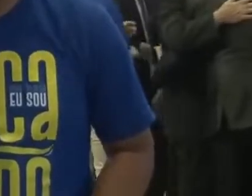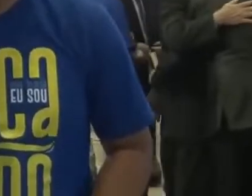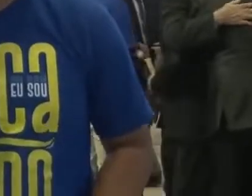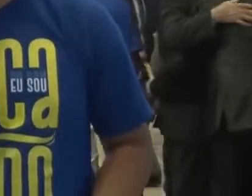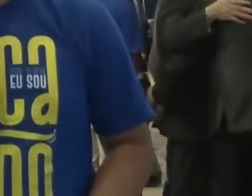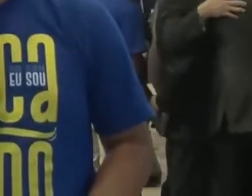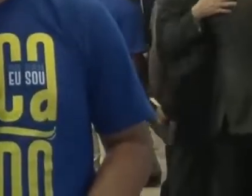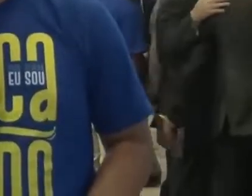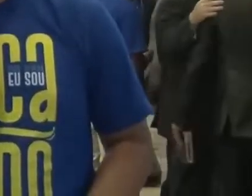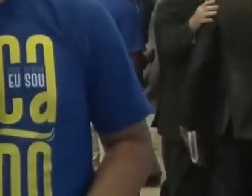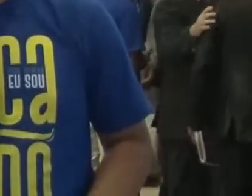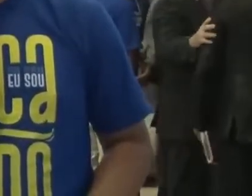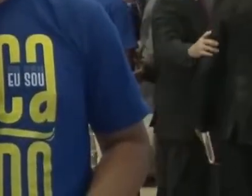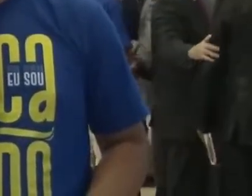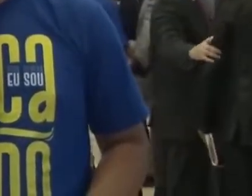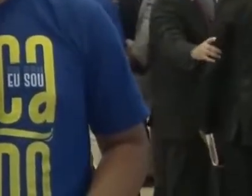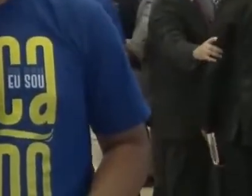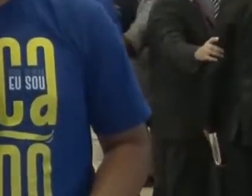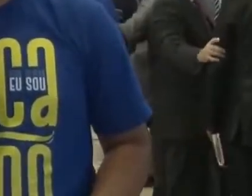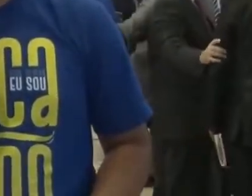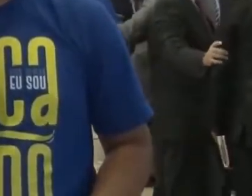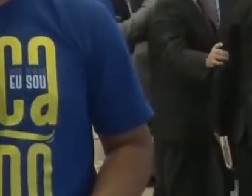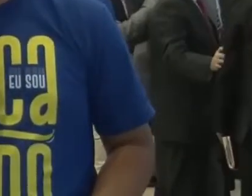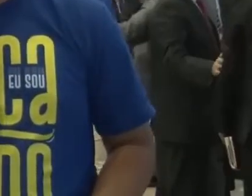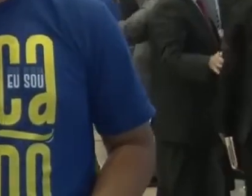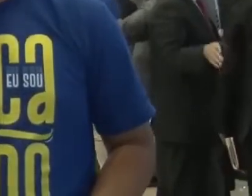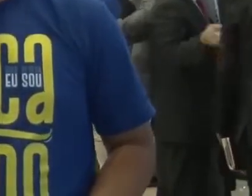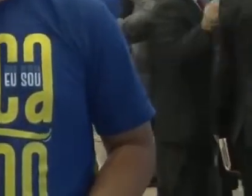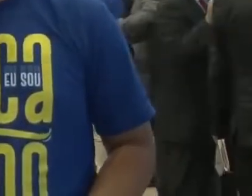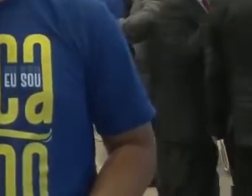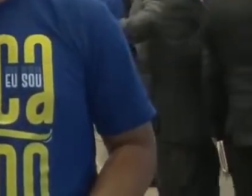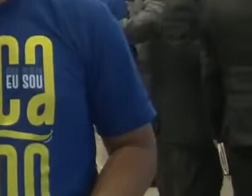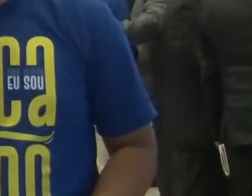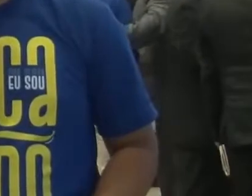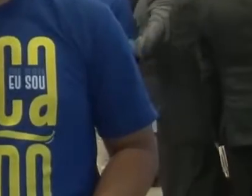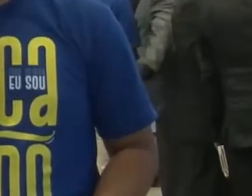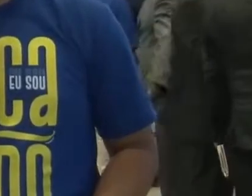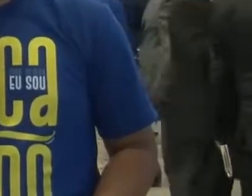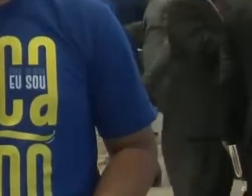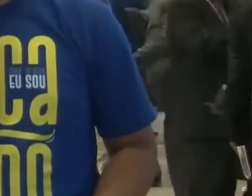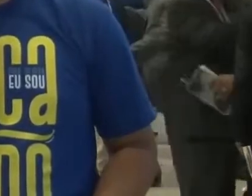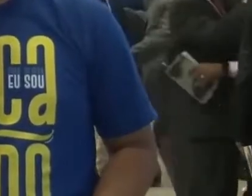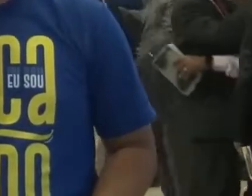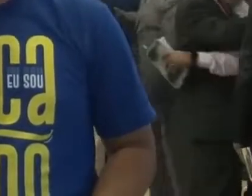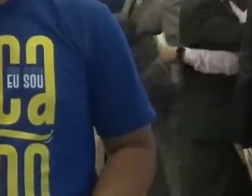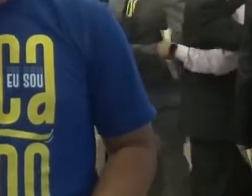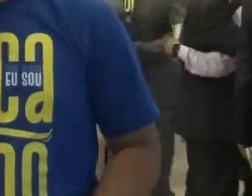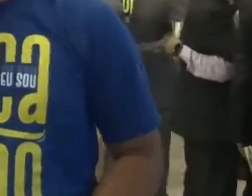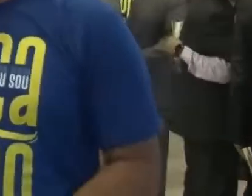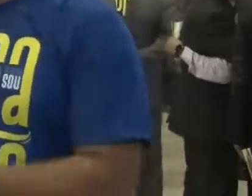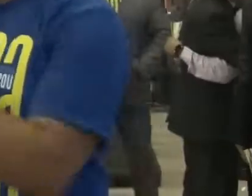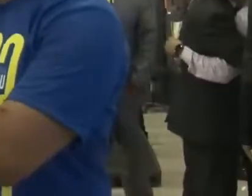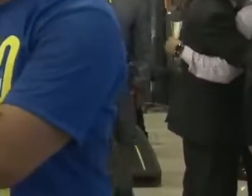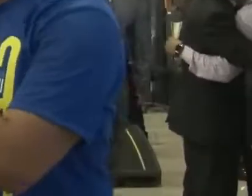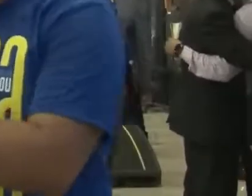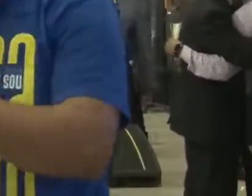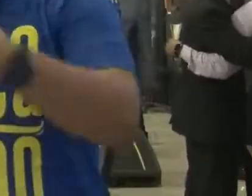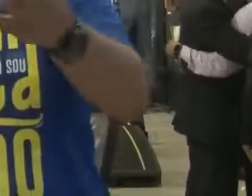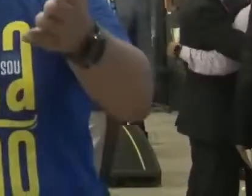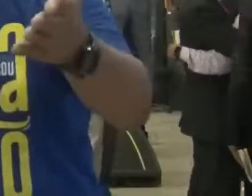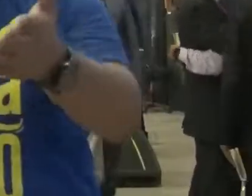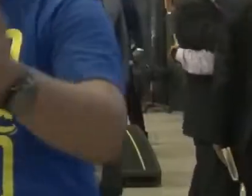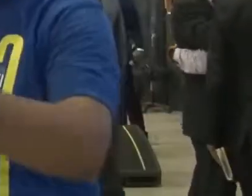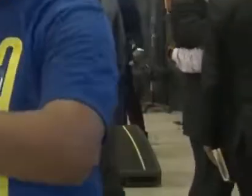te receber e para te evangelizar, para poder discipular a sua vida, para que você continue firme no pé do Senhor Jesus. E agora, só para